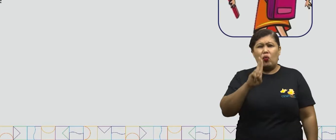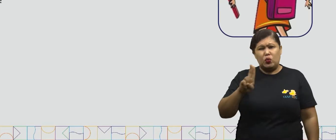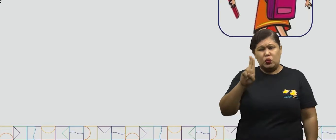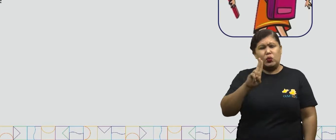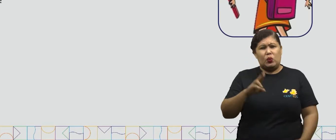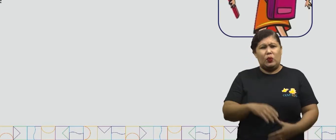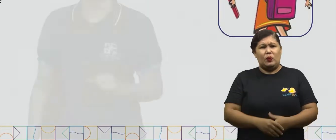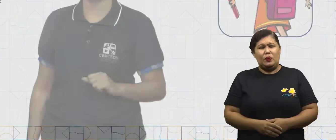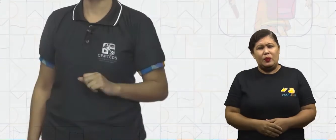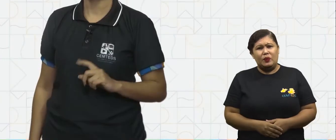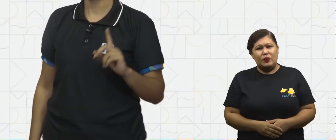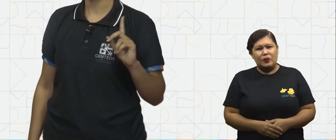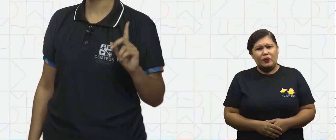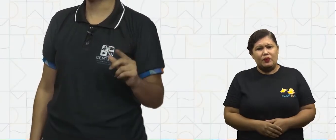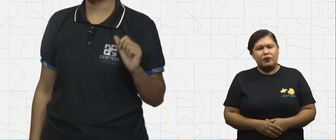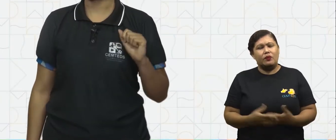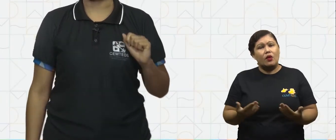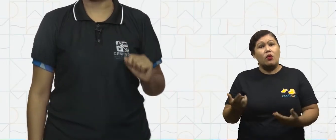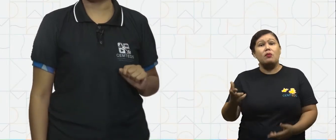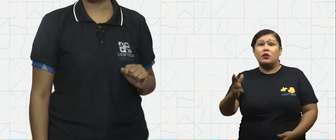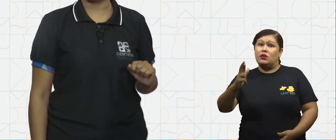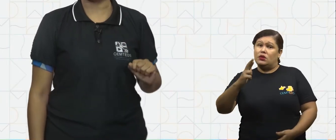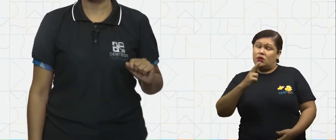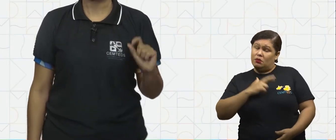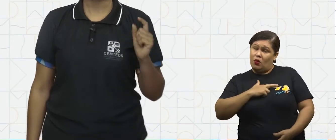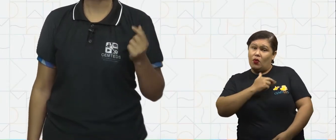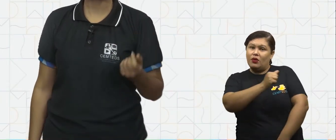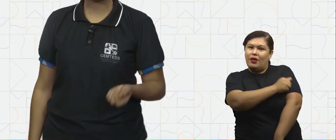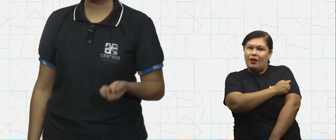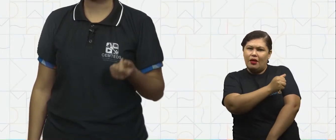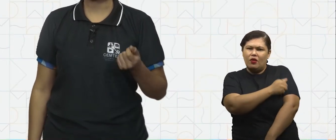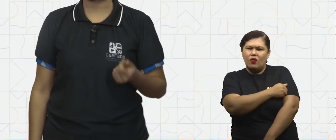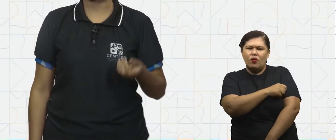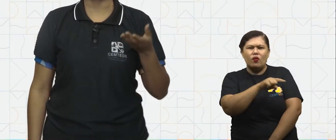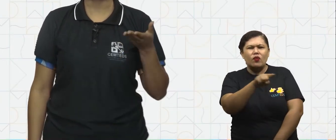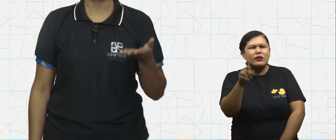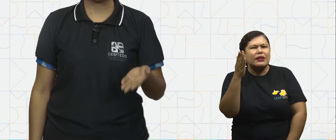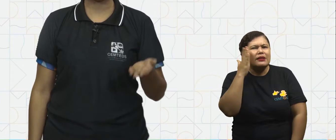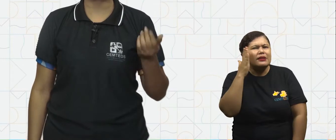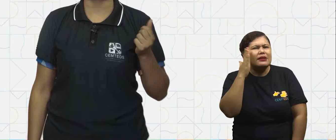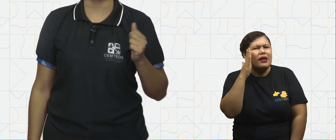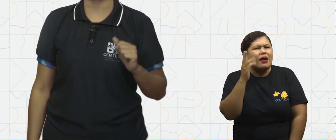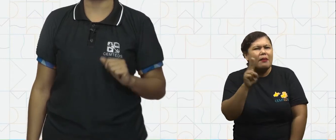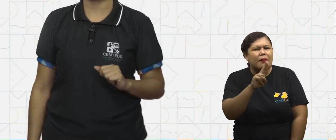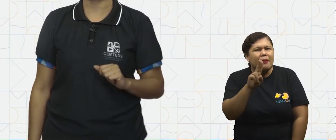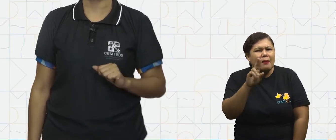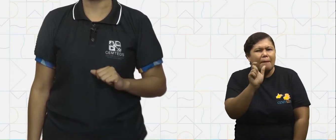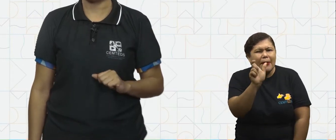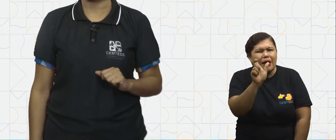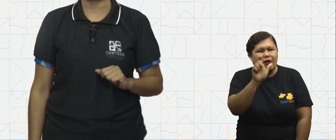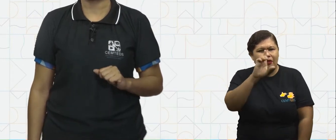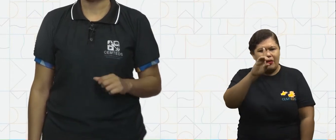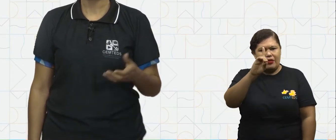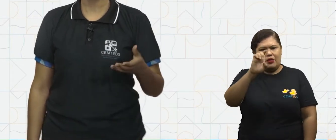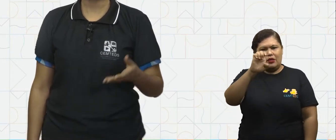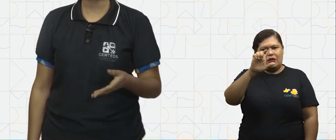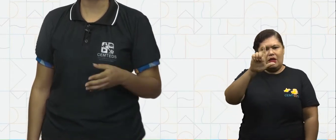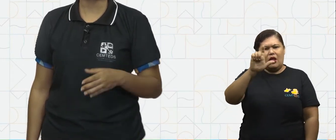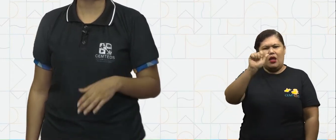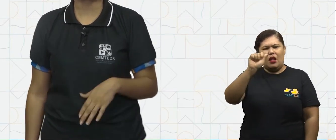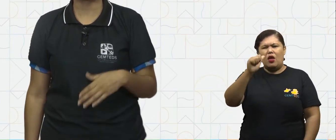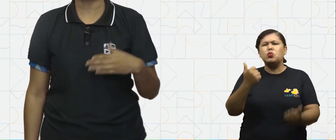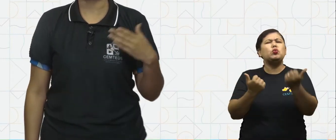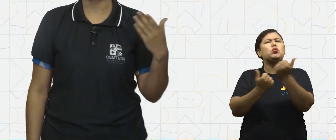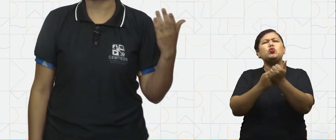início da história. Diga-me, querido aluno, você sabe o que a palavra dela substitui nessa história? Será